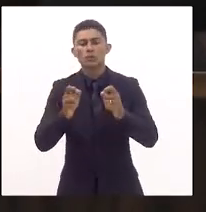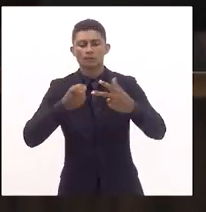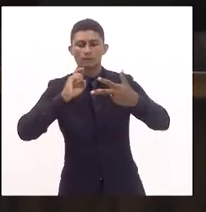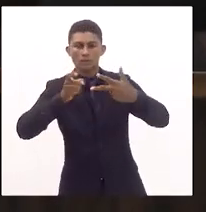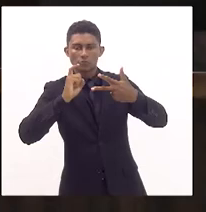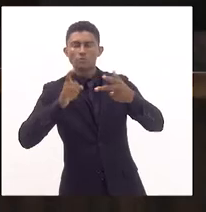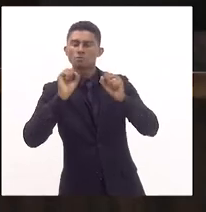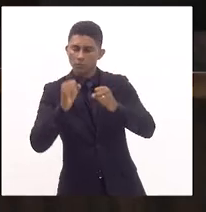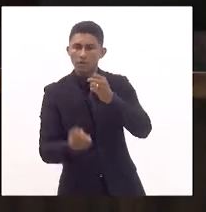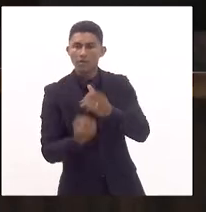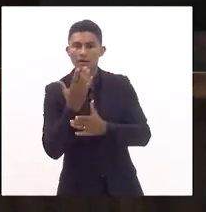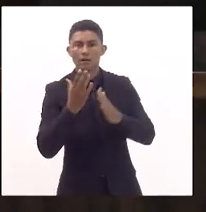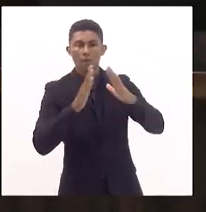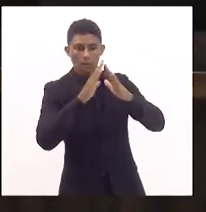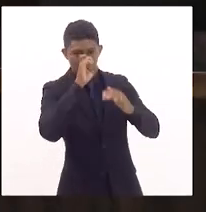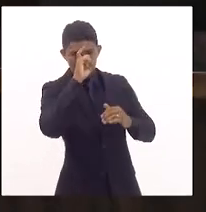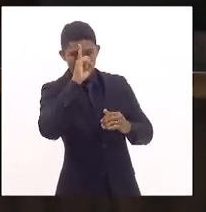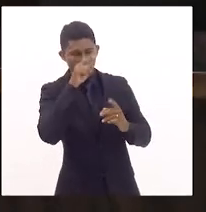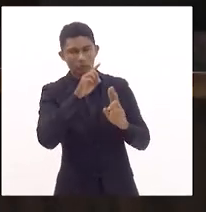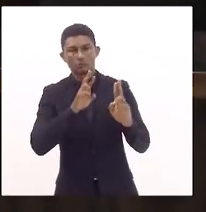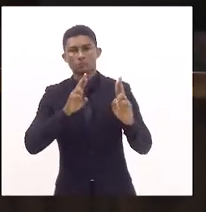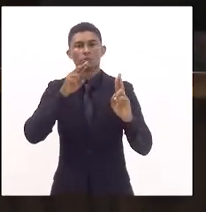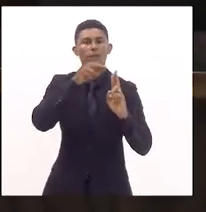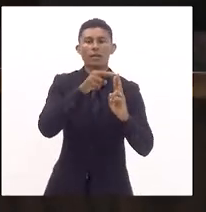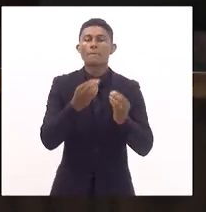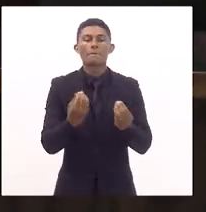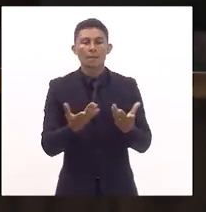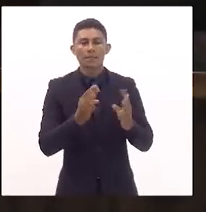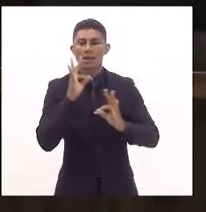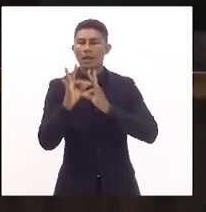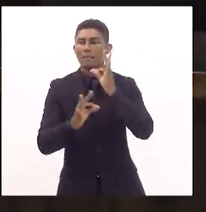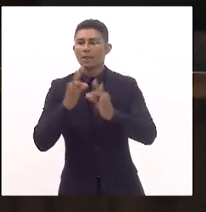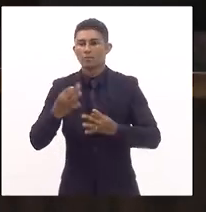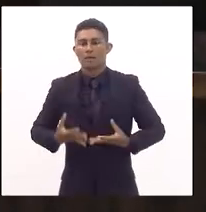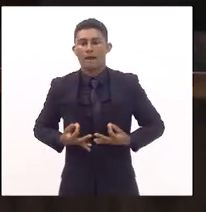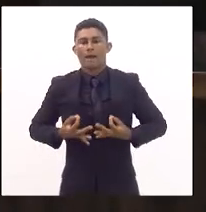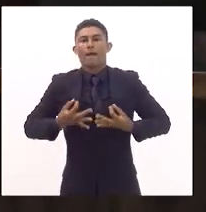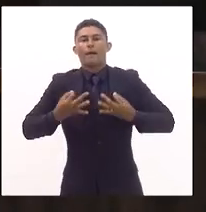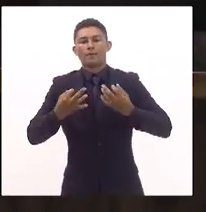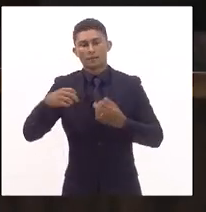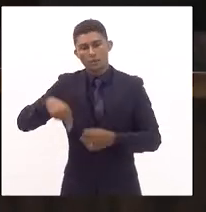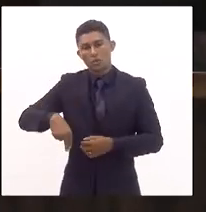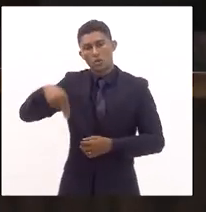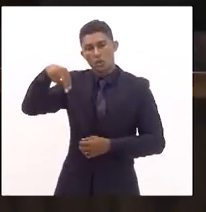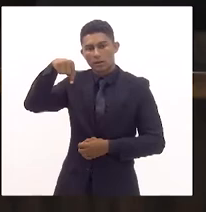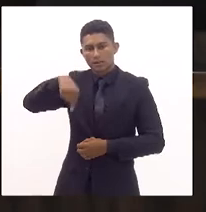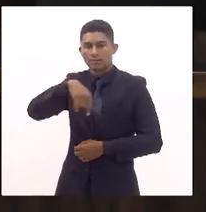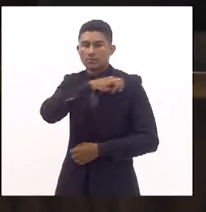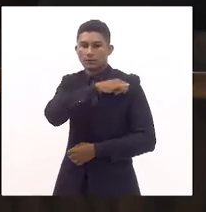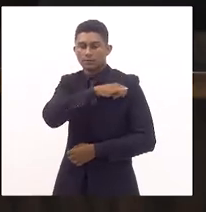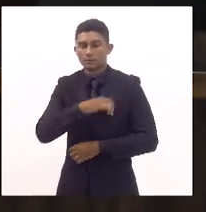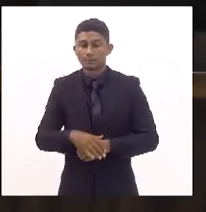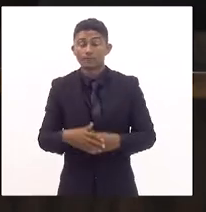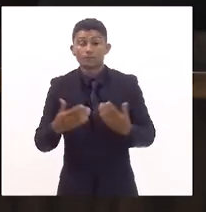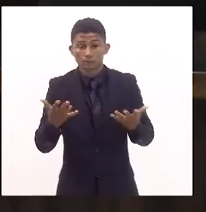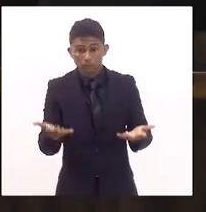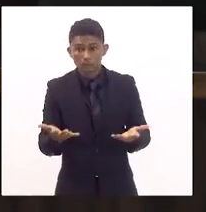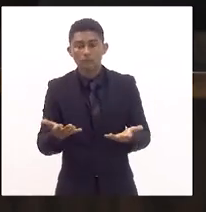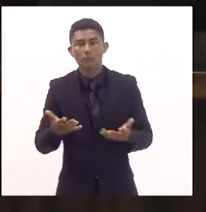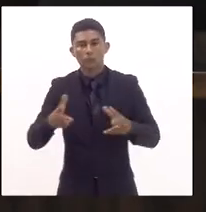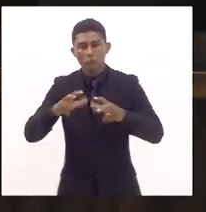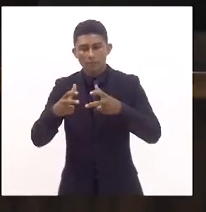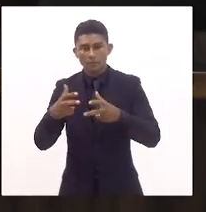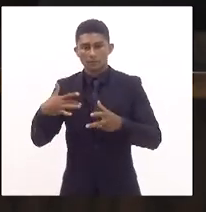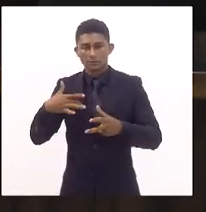Executivo a criar o Hospital Estadual de Referência para o tratamento de câncer na região norte fluminense. Pendente de pareceres das comissões de Constituição,